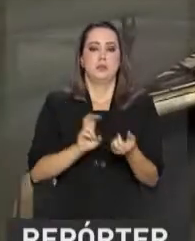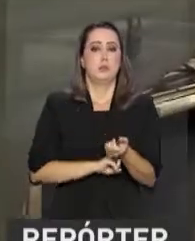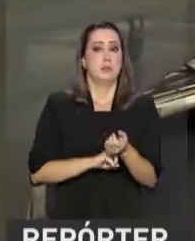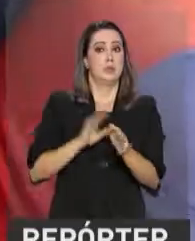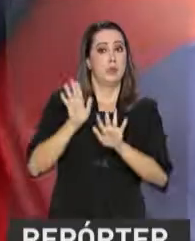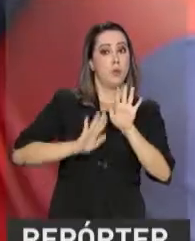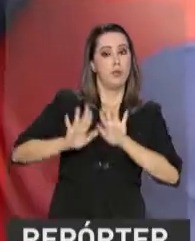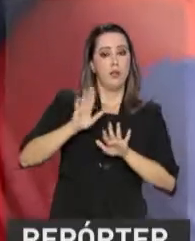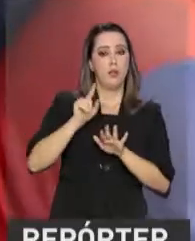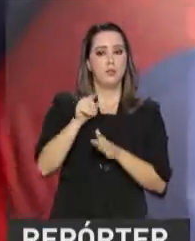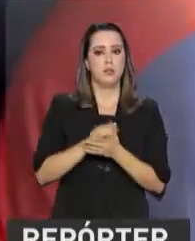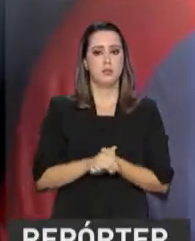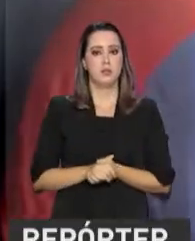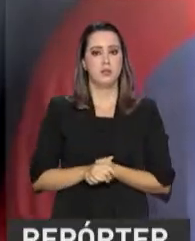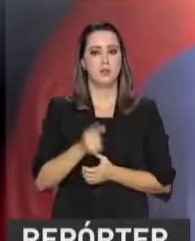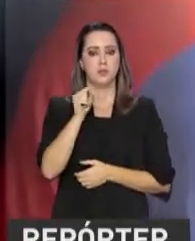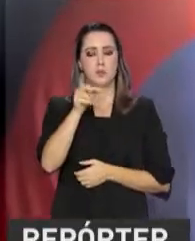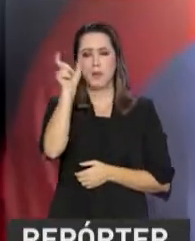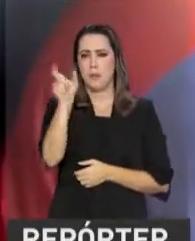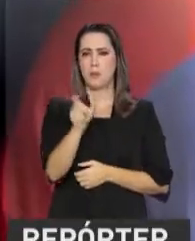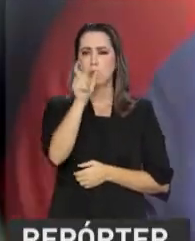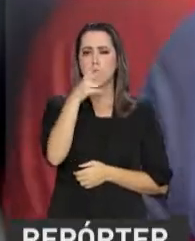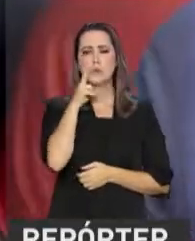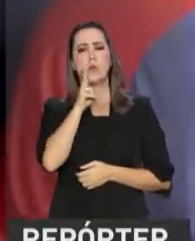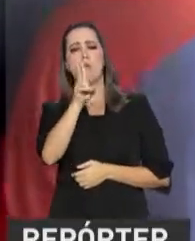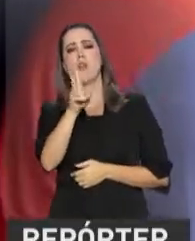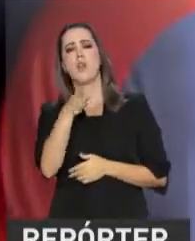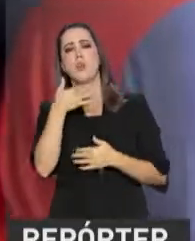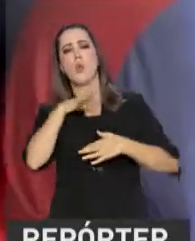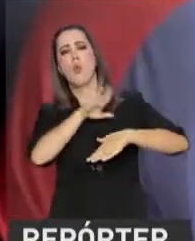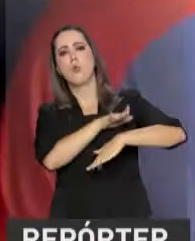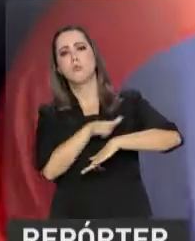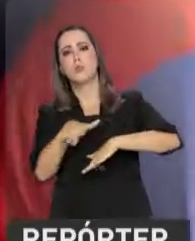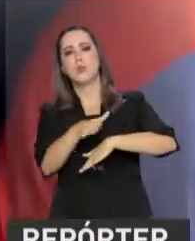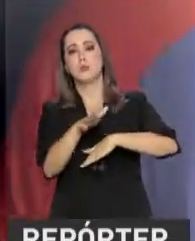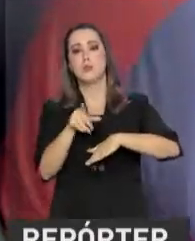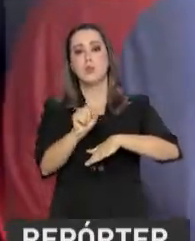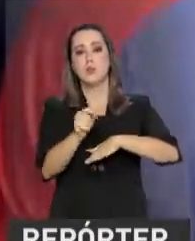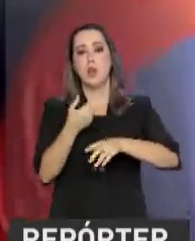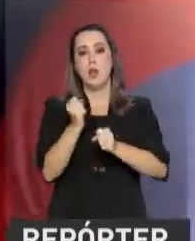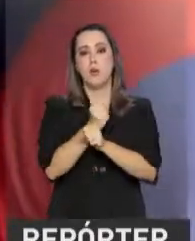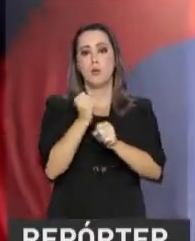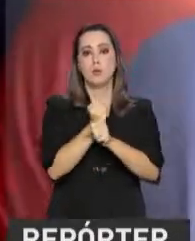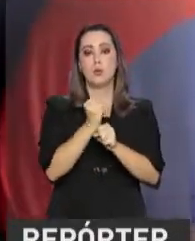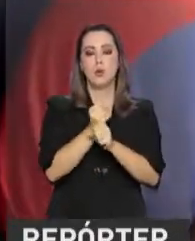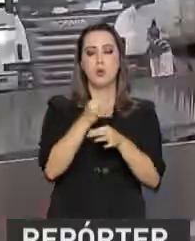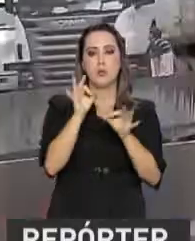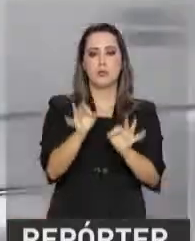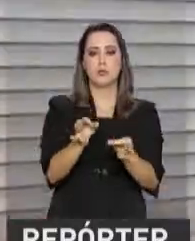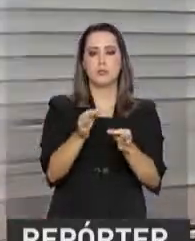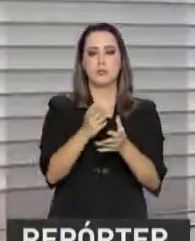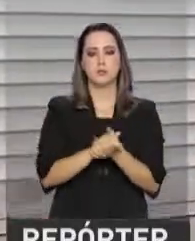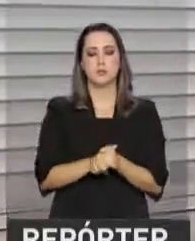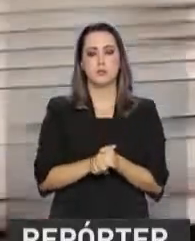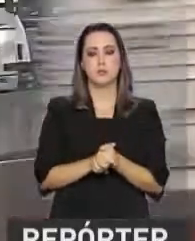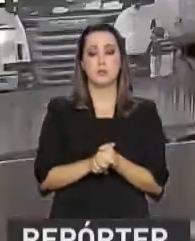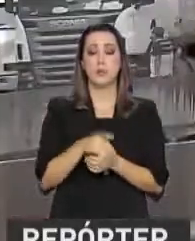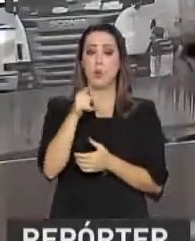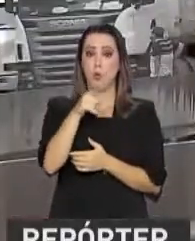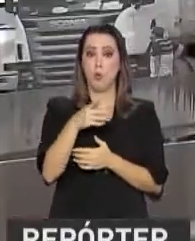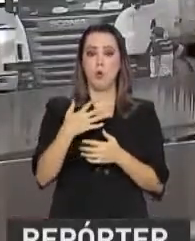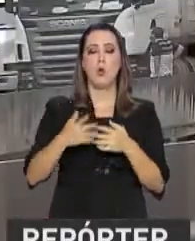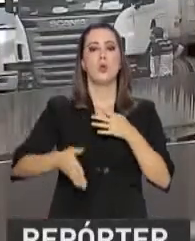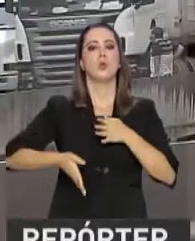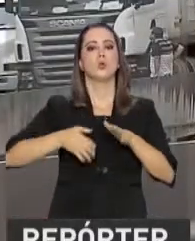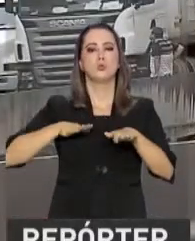da serra. Pessoal, tubarões, e aí? Como é que vocês estão vendo aí a duplicação da pista, a entrega da outra pista descendo? O trânsito intenso já